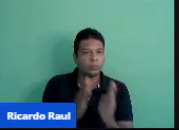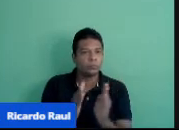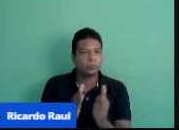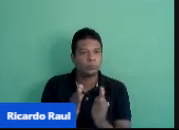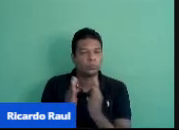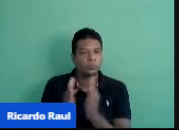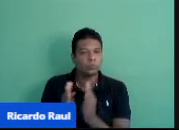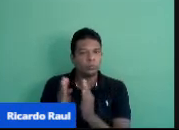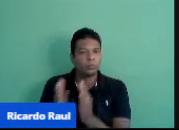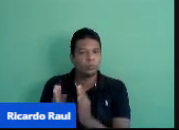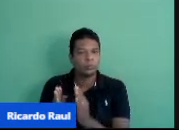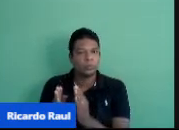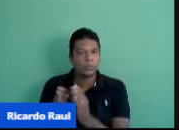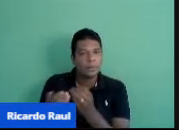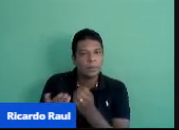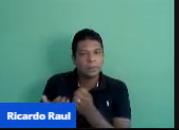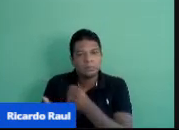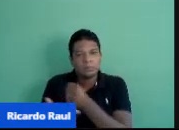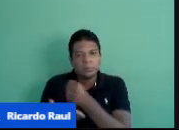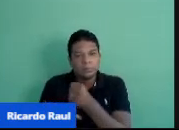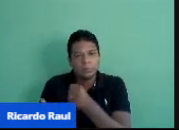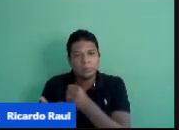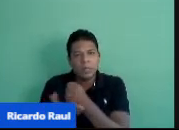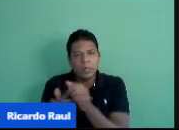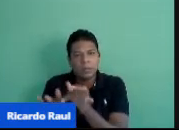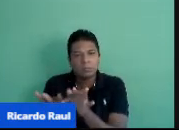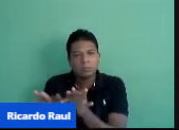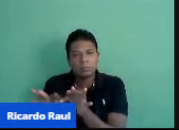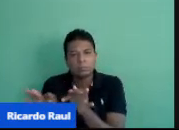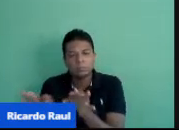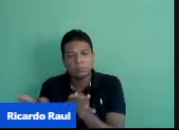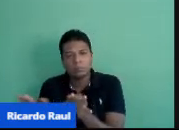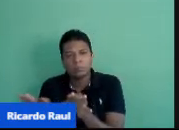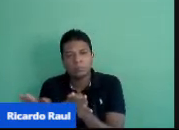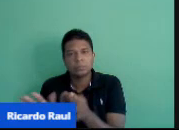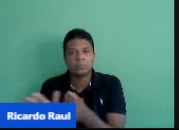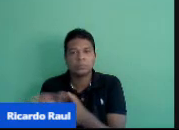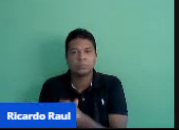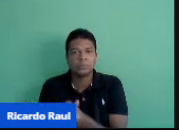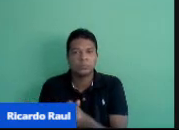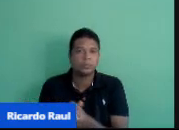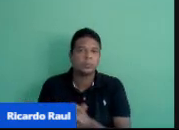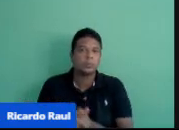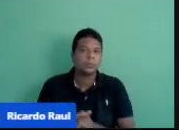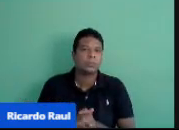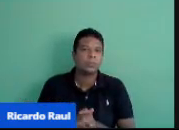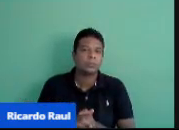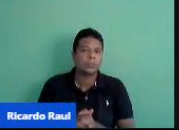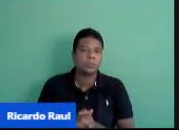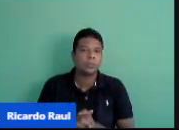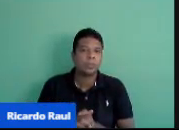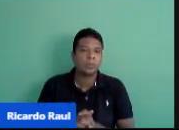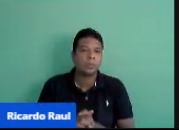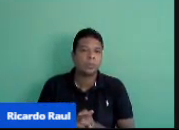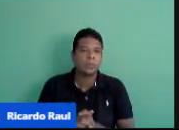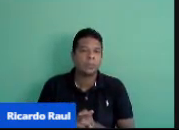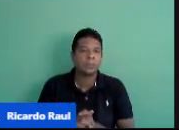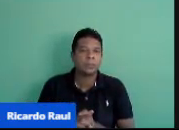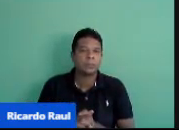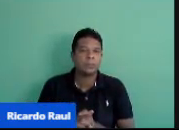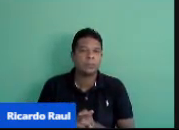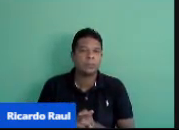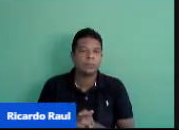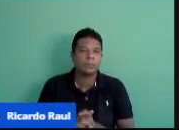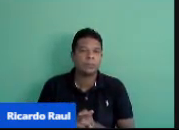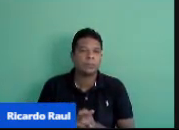forma bem superficial, então poderia ter explorado um pouquinho mais. Mas o primeiro, quando eu me deparei